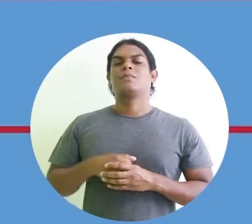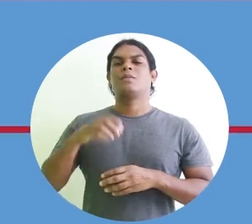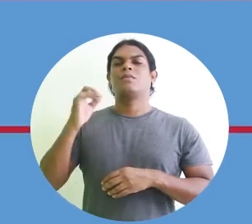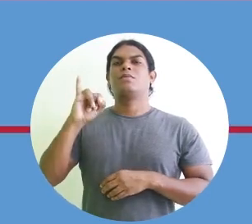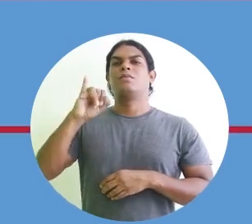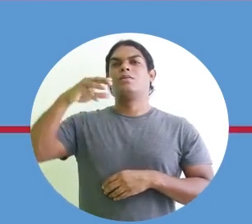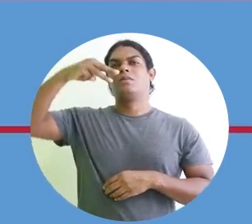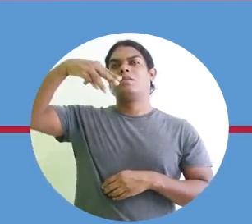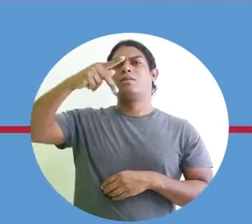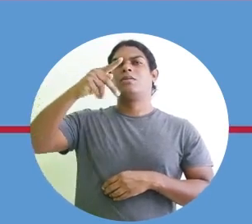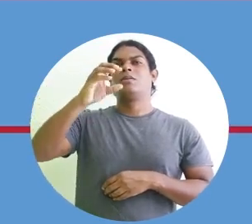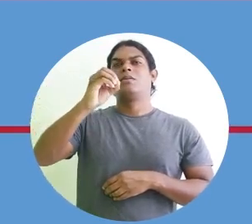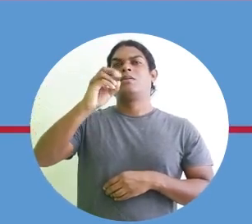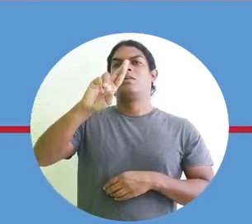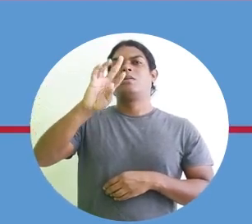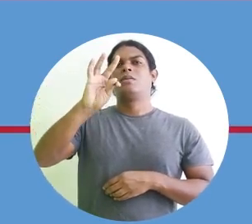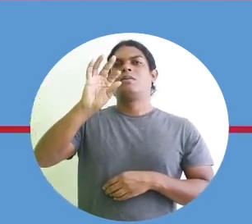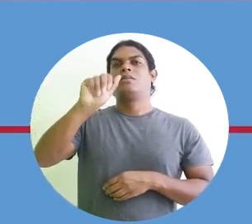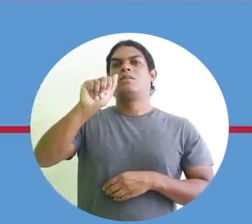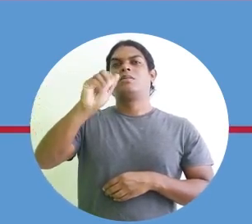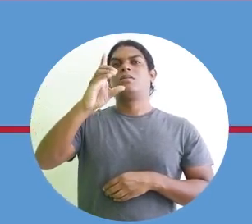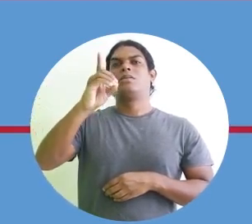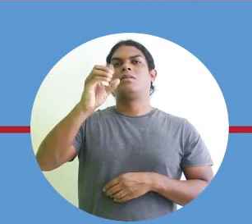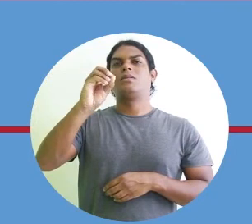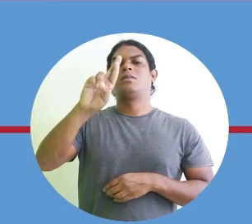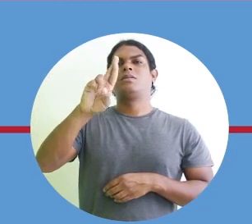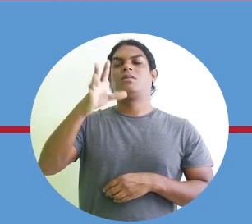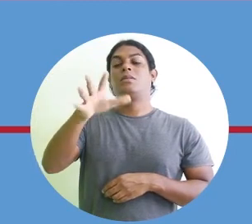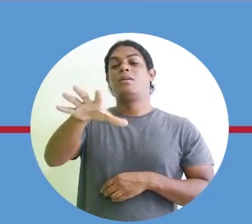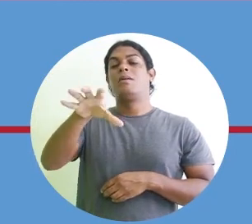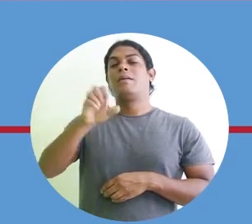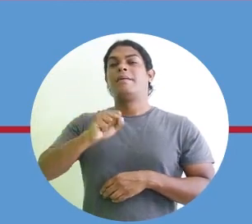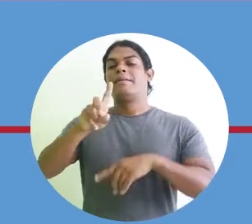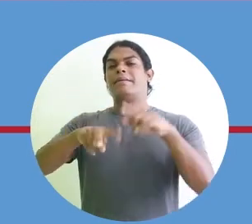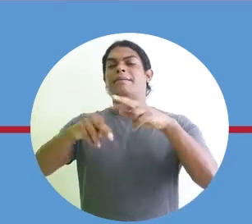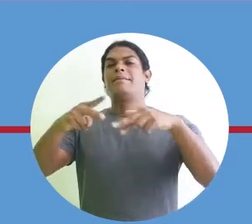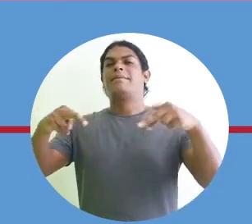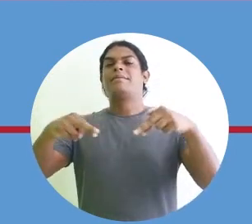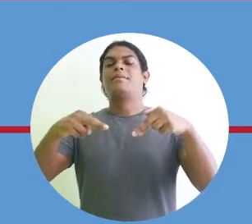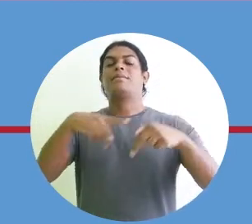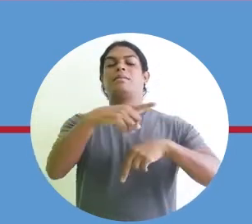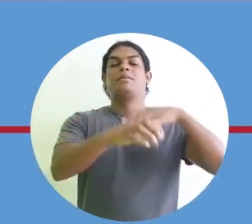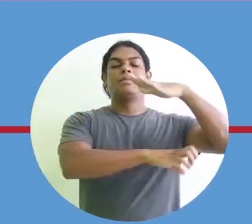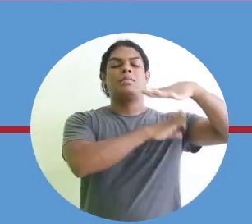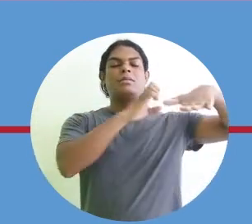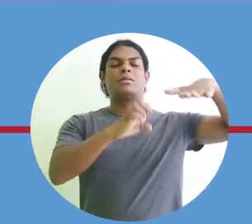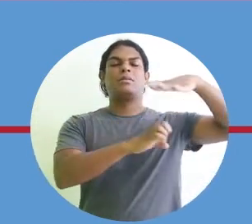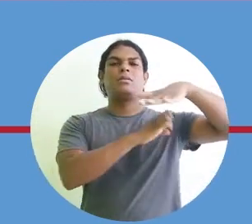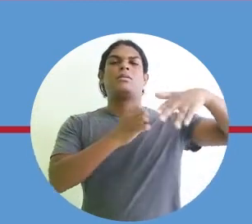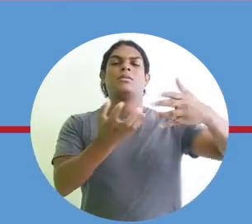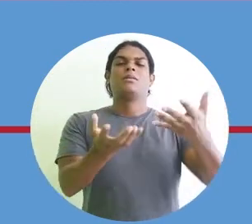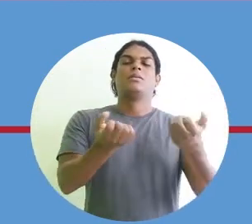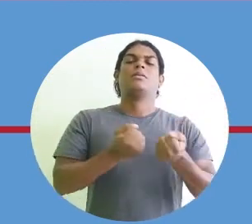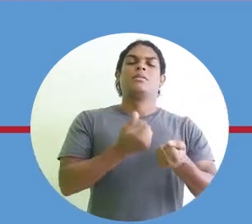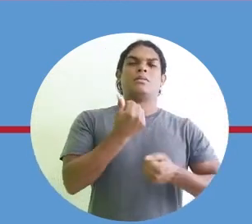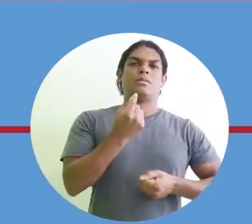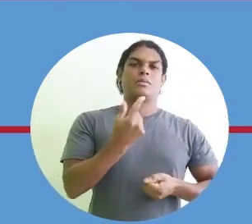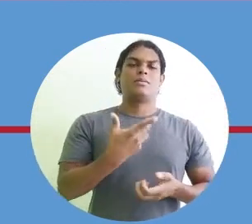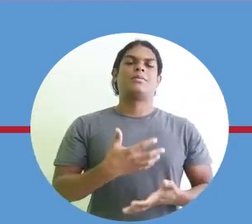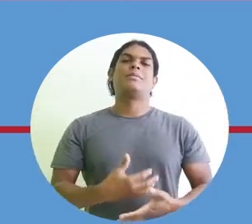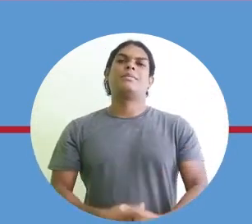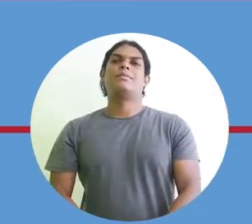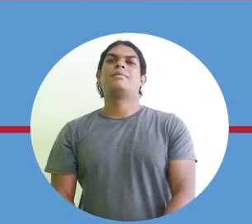a mercadoria, aliás, e o exportador recebe posteriormente o dinheiro referente à operação de compra e venda.